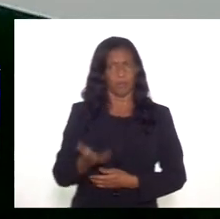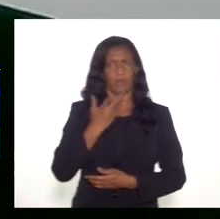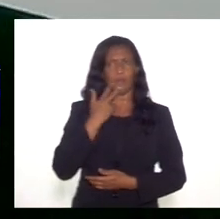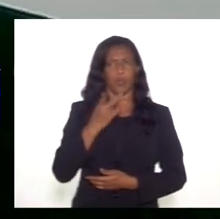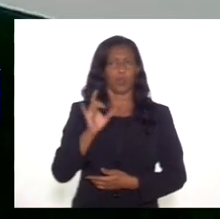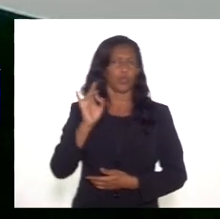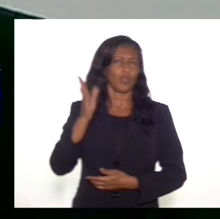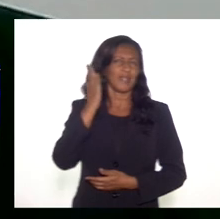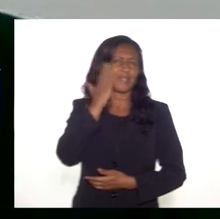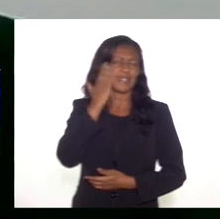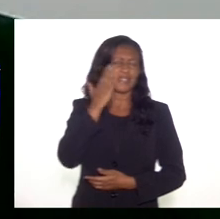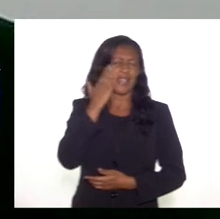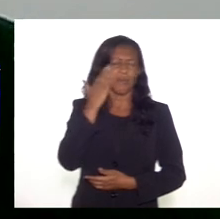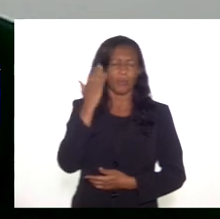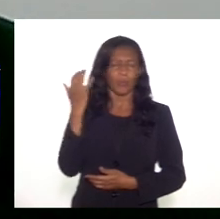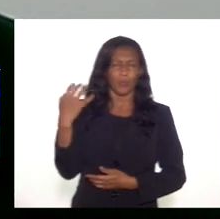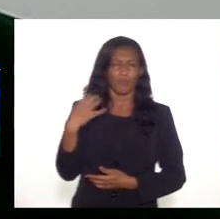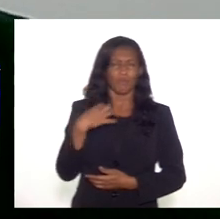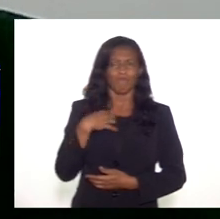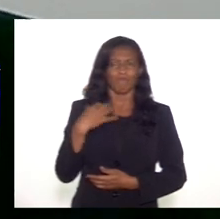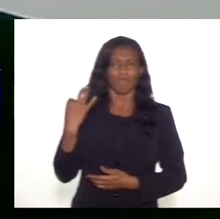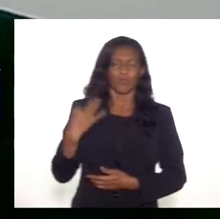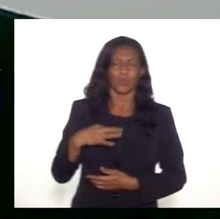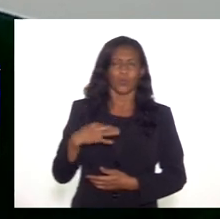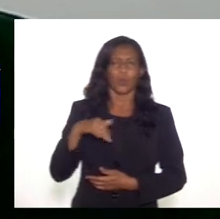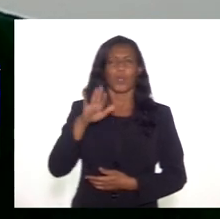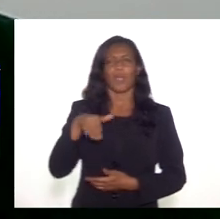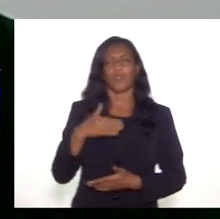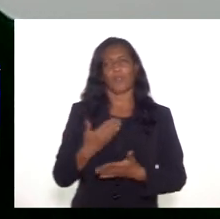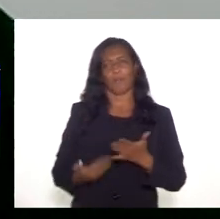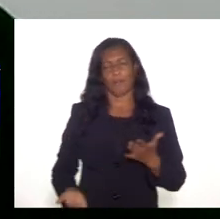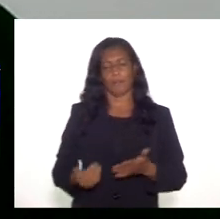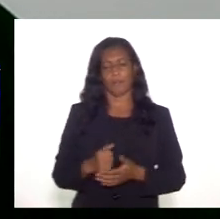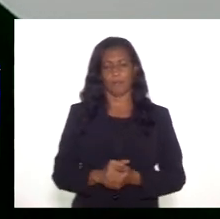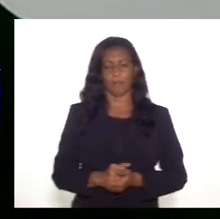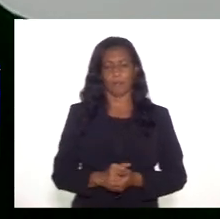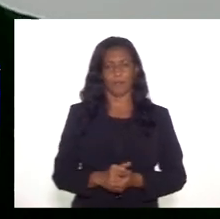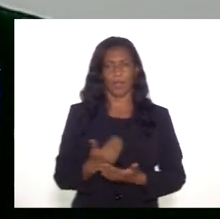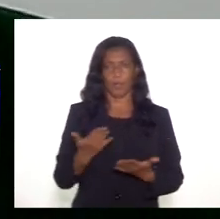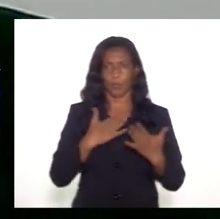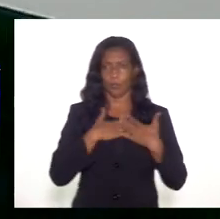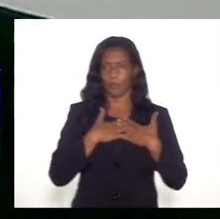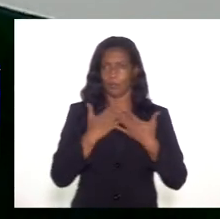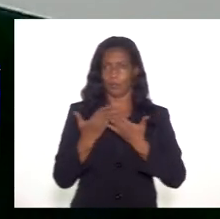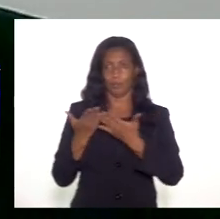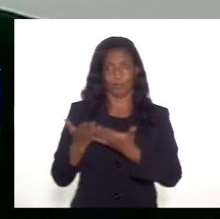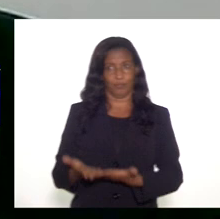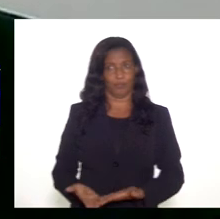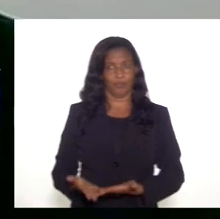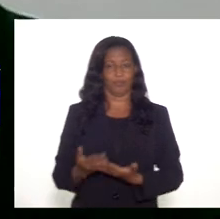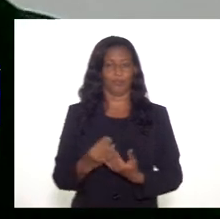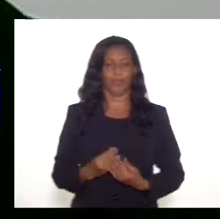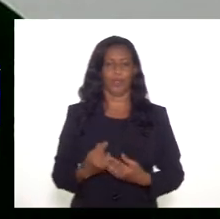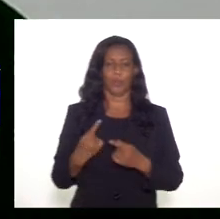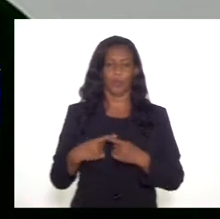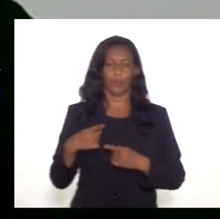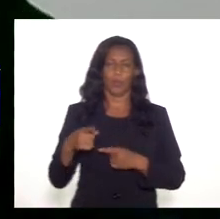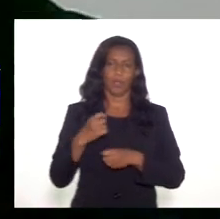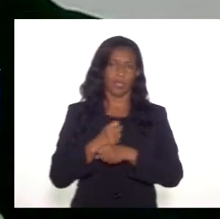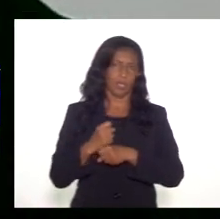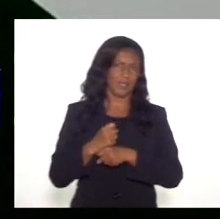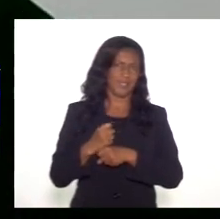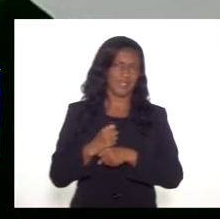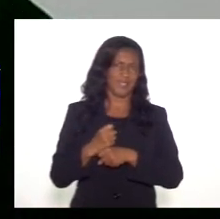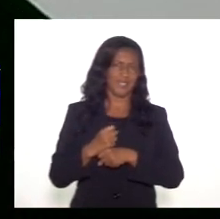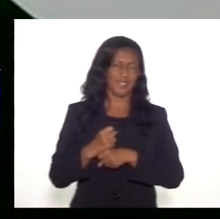só sabe a dor quem já perdeu. Então, eu me solidarizo com vossa excelência, porque foi neste ano que passou a